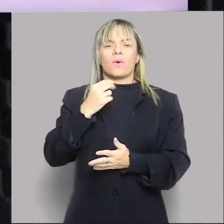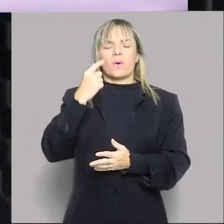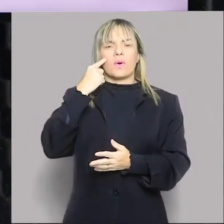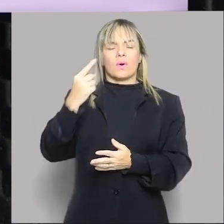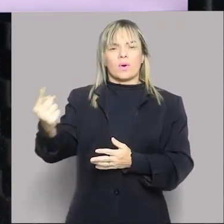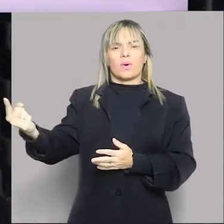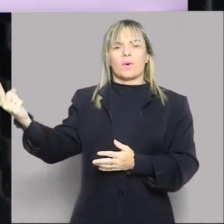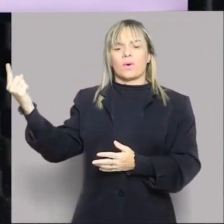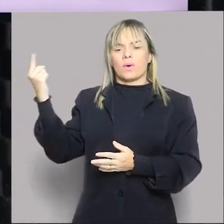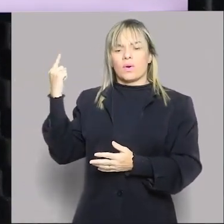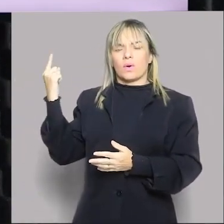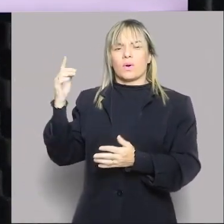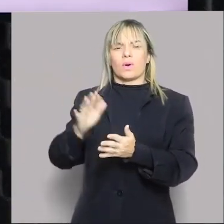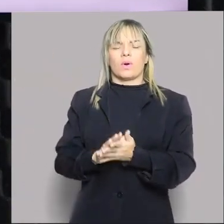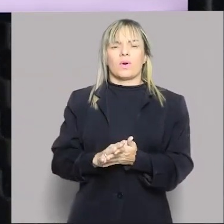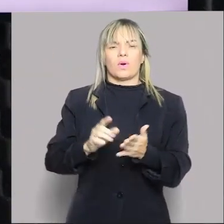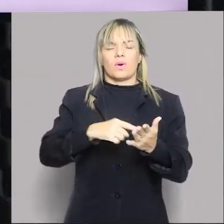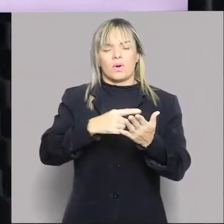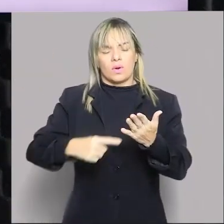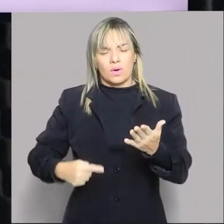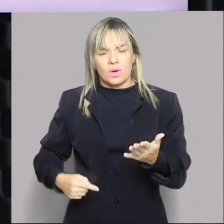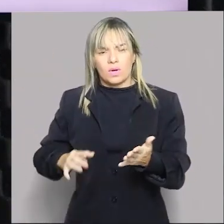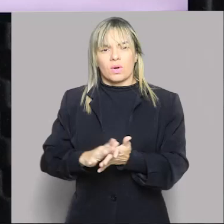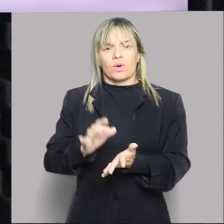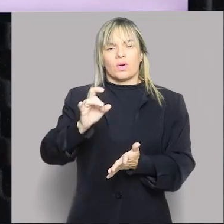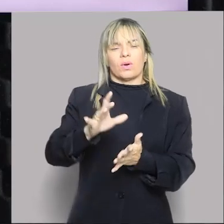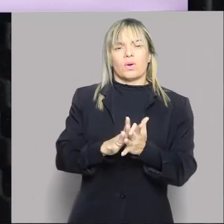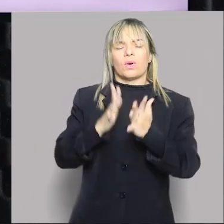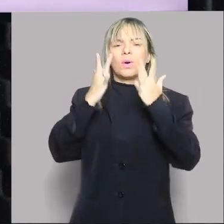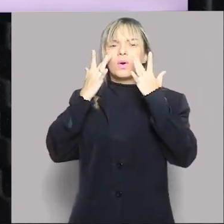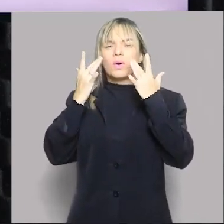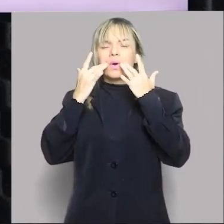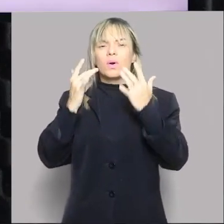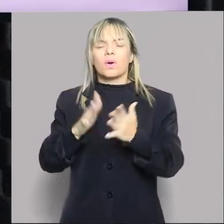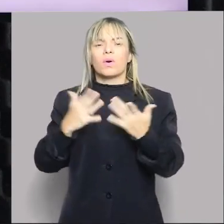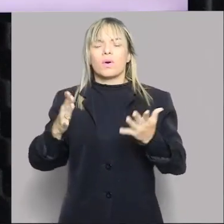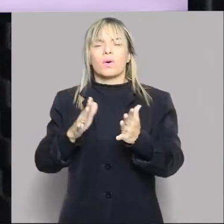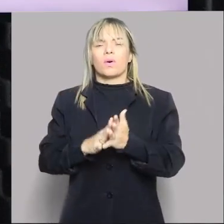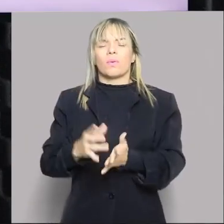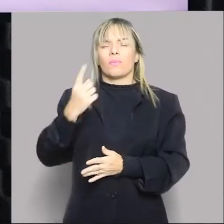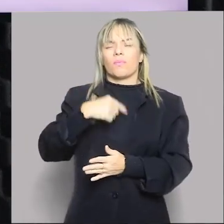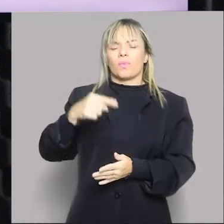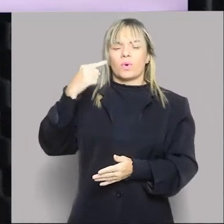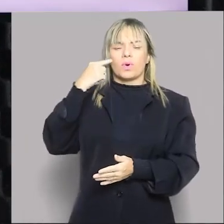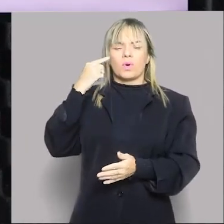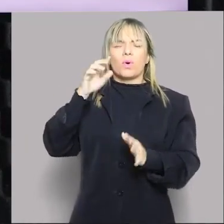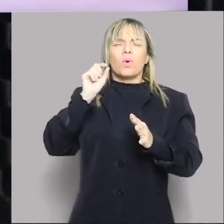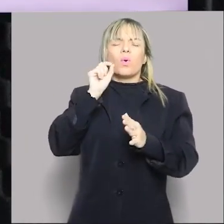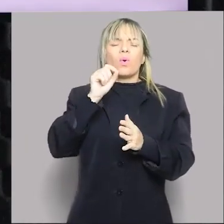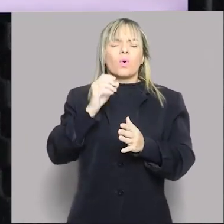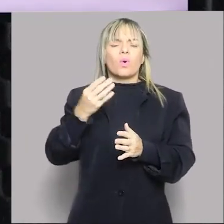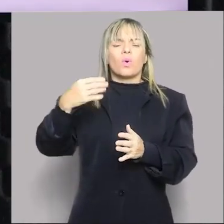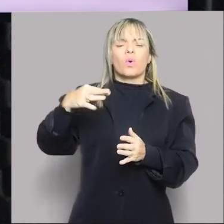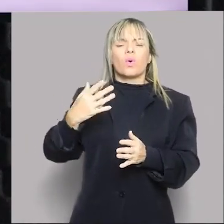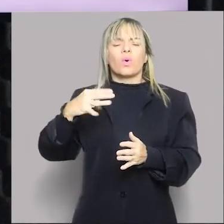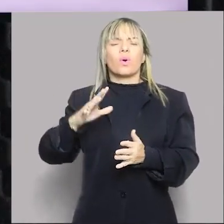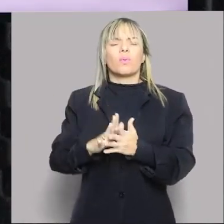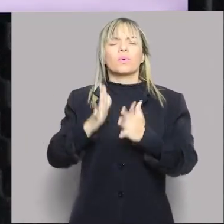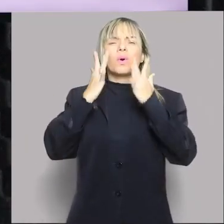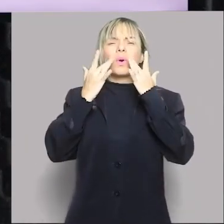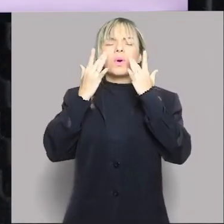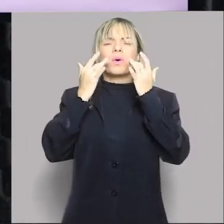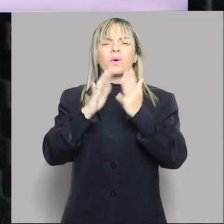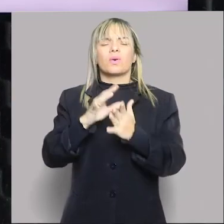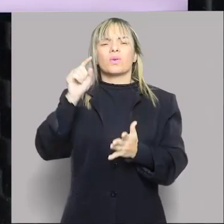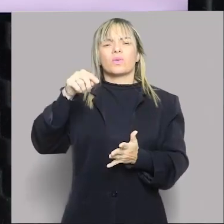tá cheio de material, não só na área de arte, mas de todos os segmentos. Precisa tirar dúvida? Corre lá, o que é cubismo? Né? Quem é esse artista? A gente tem material